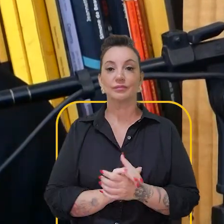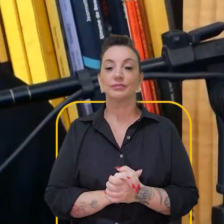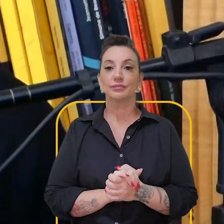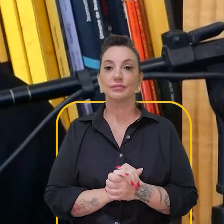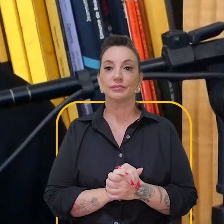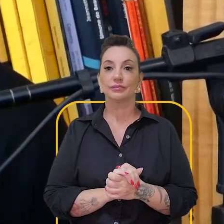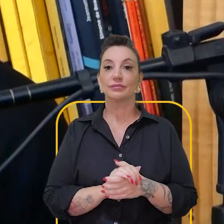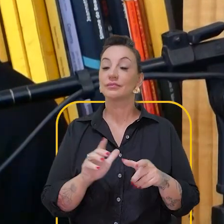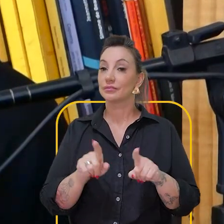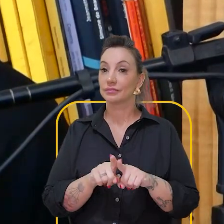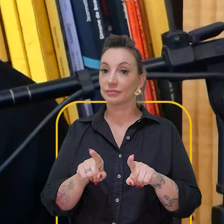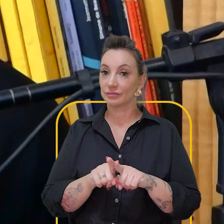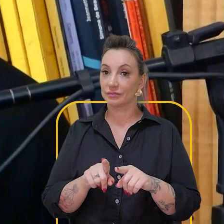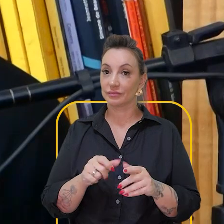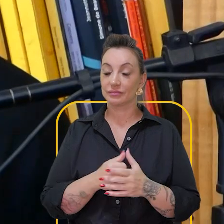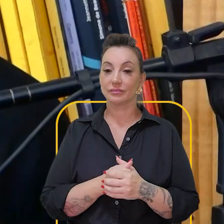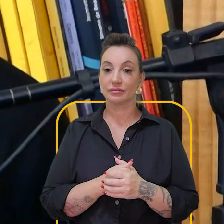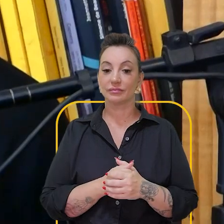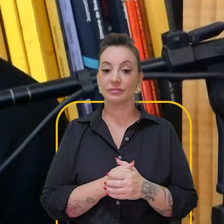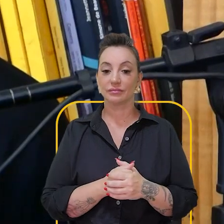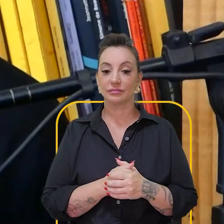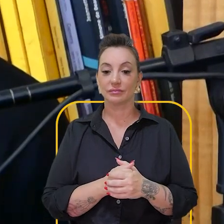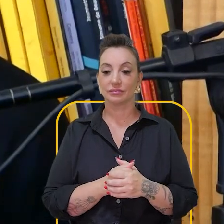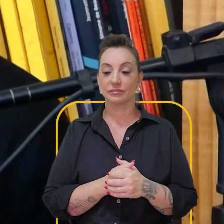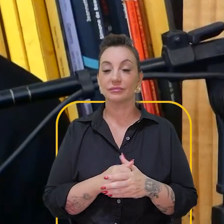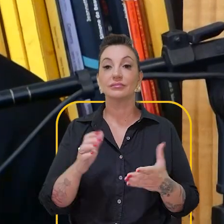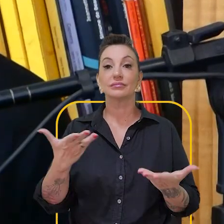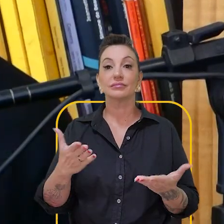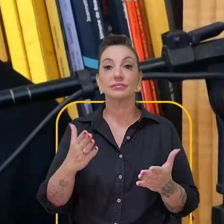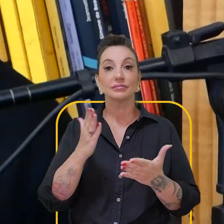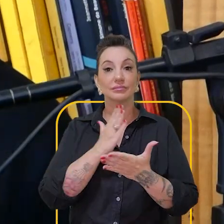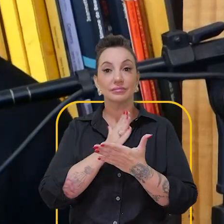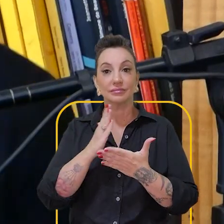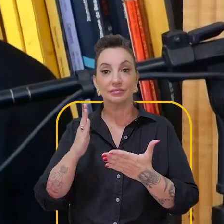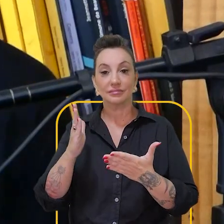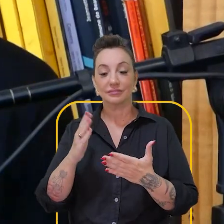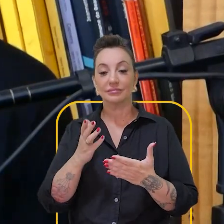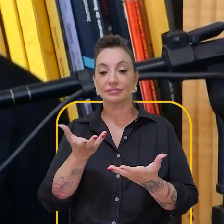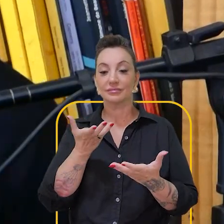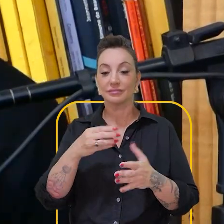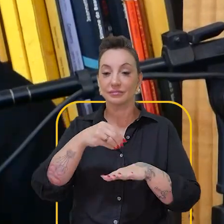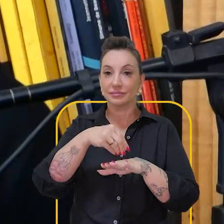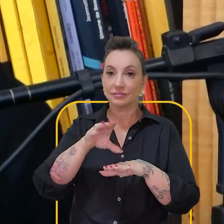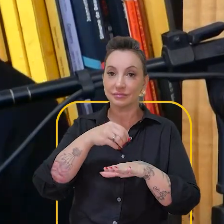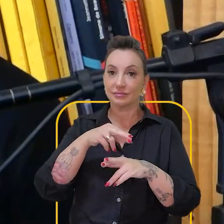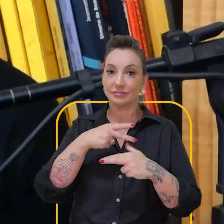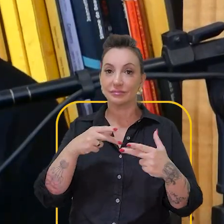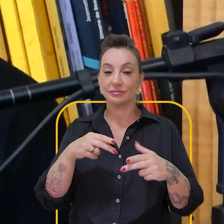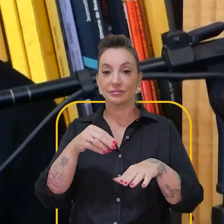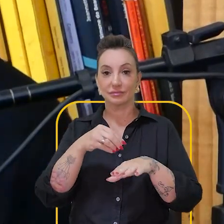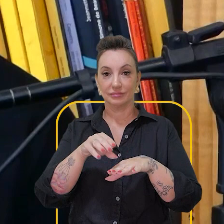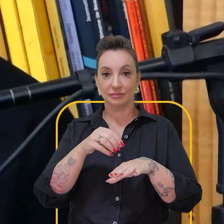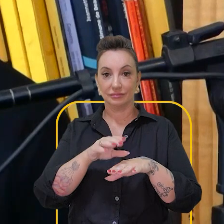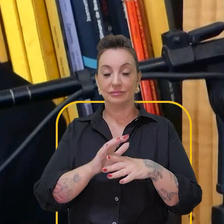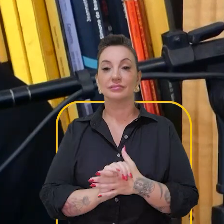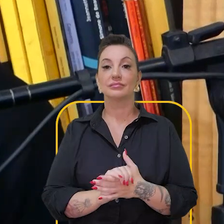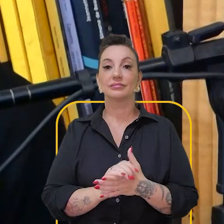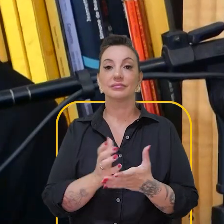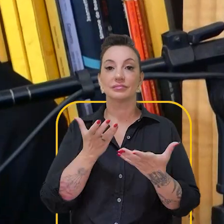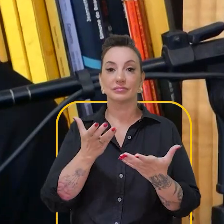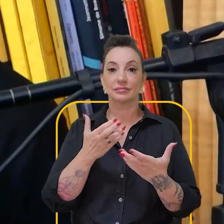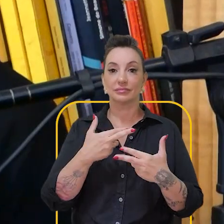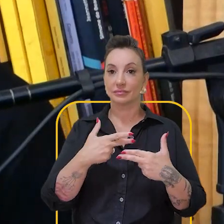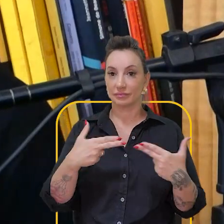vez mais e quanto aos livros eu eu sempre quis passar coisas técnicas eu